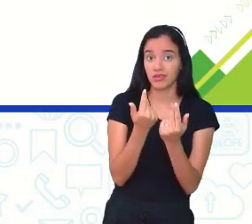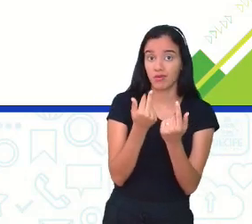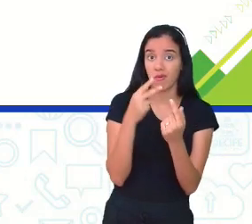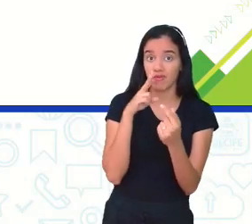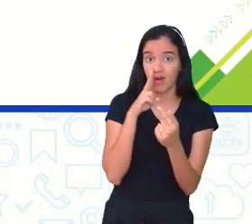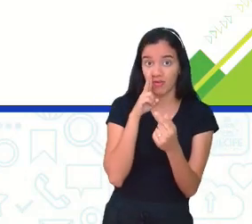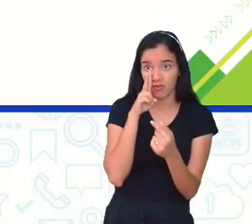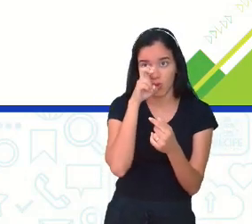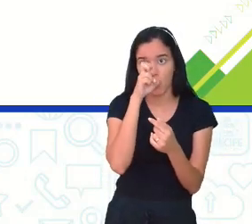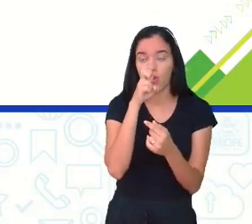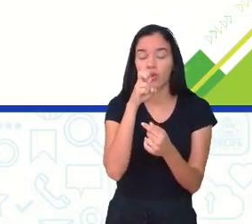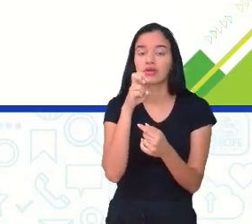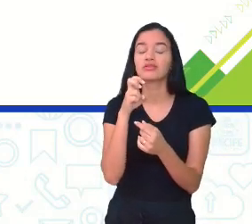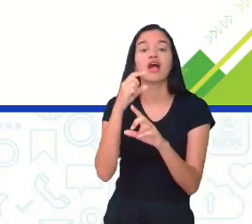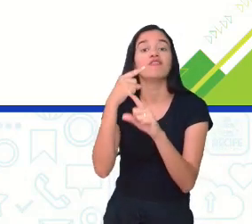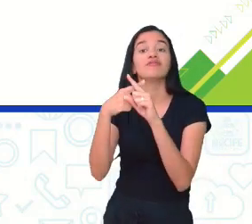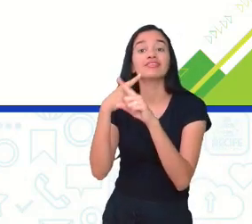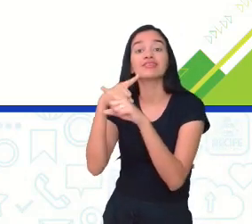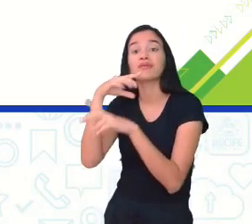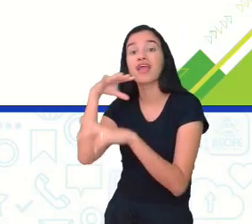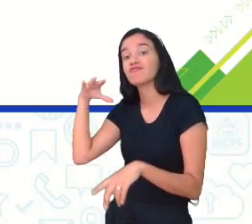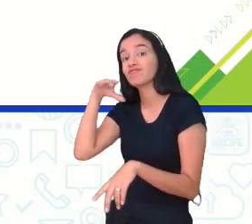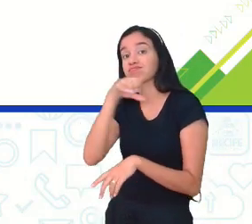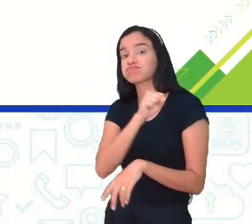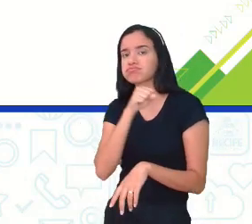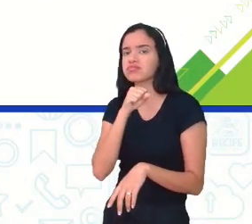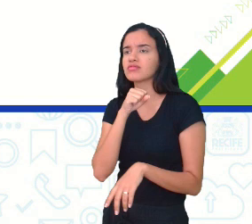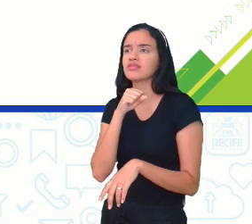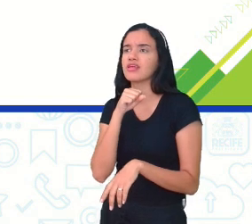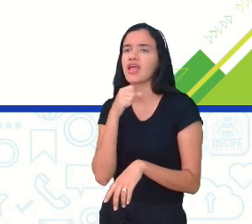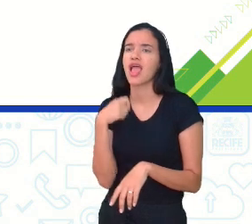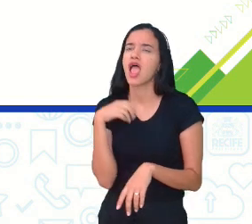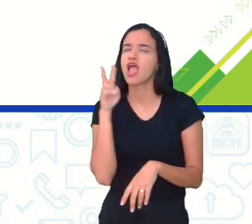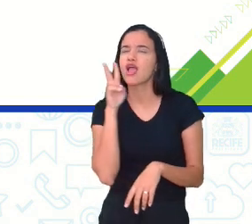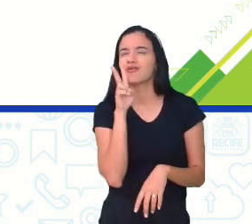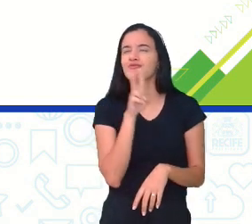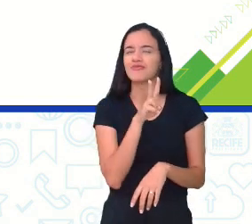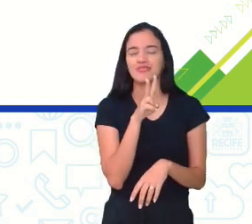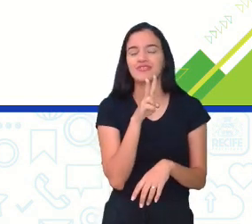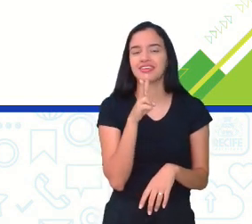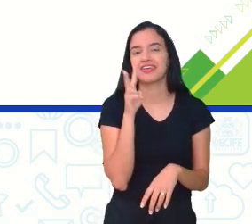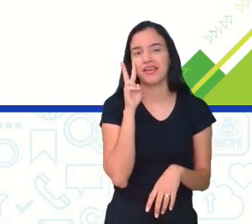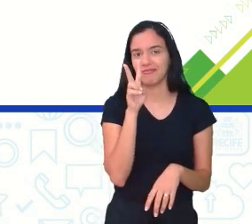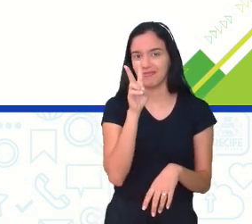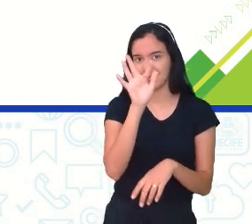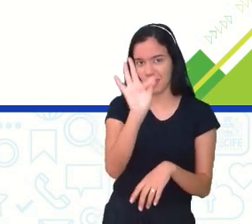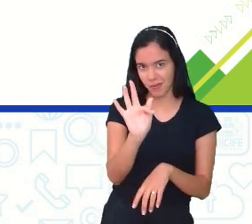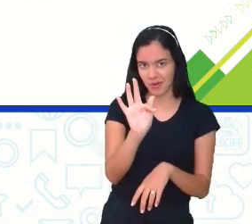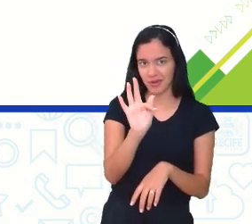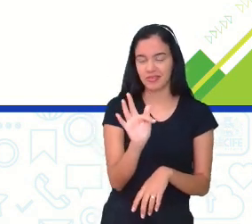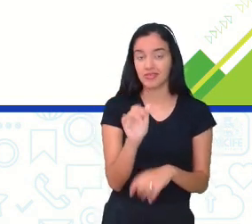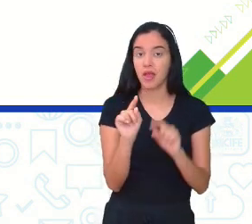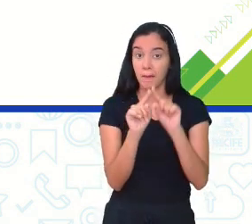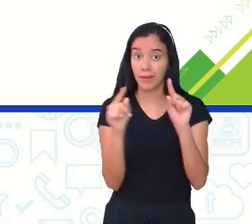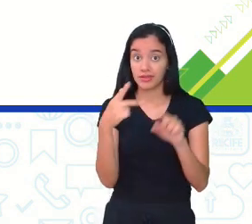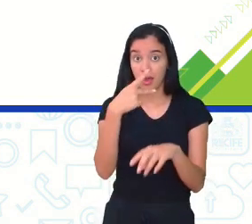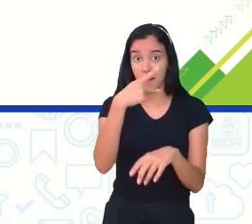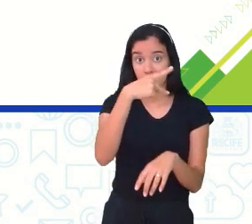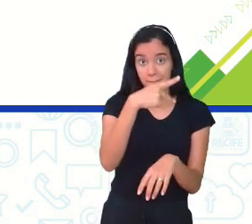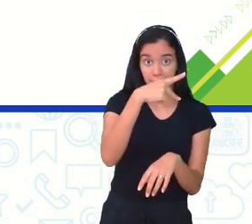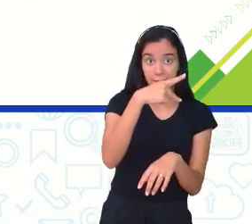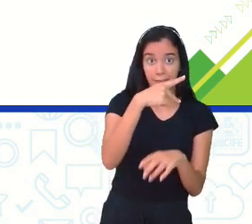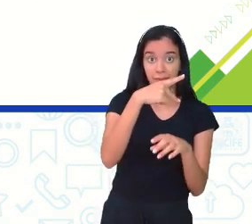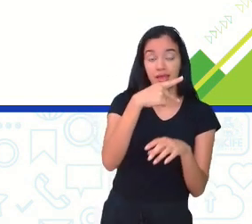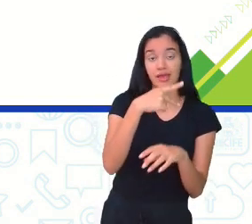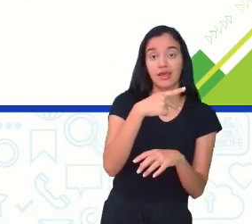força dinâmica vezes a velocidade, né? Eu enxerguei um F aí, mas é um P, viu, minha gente? P igual a